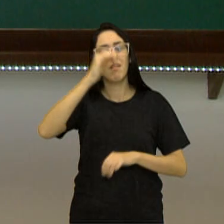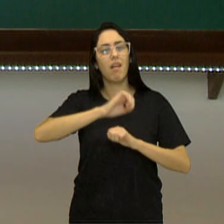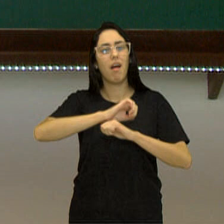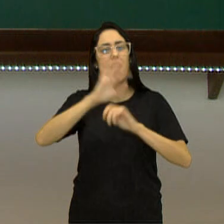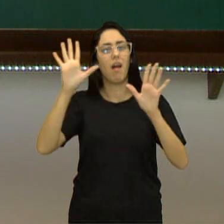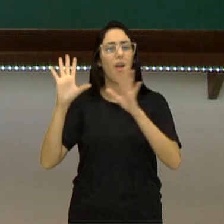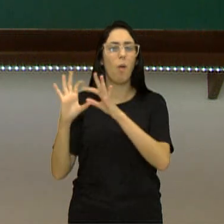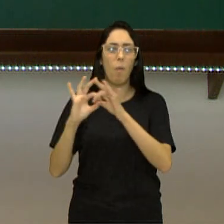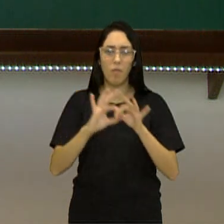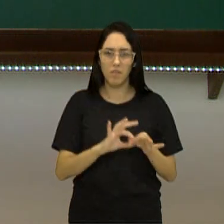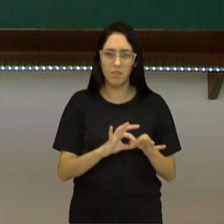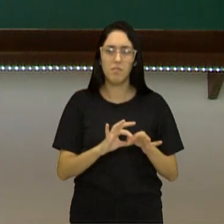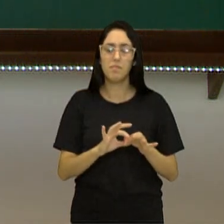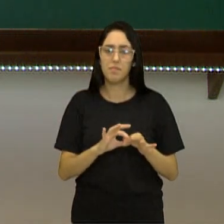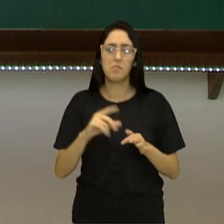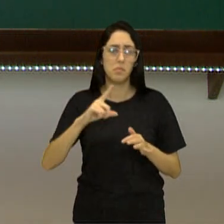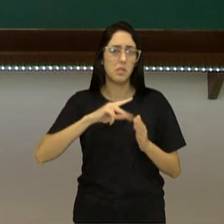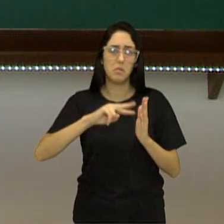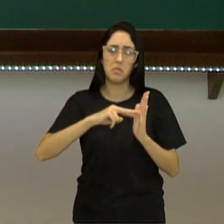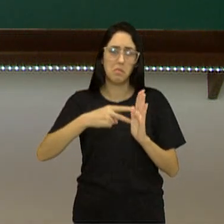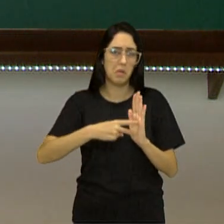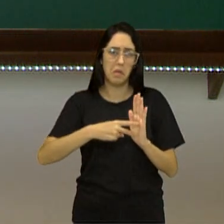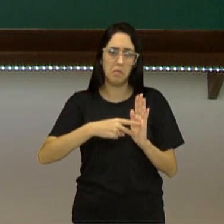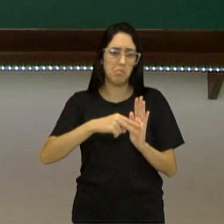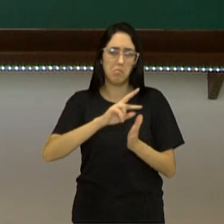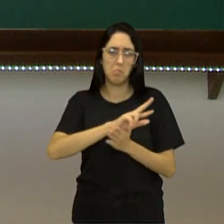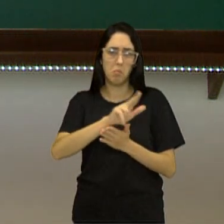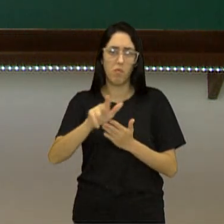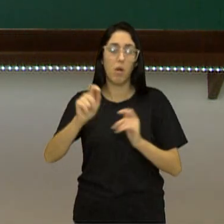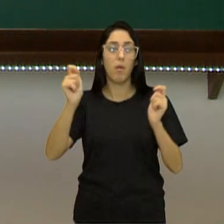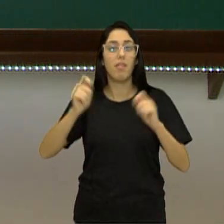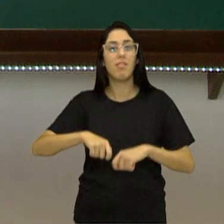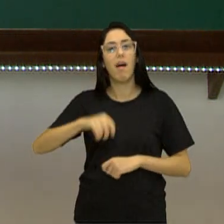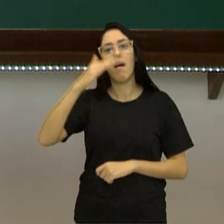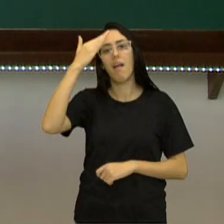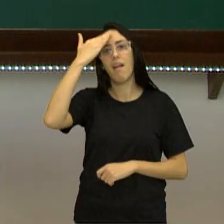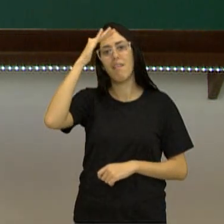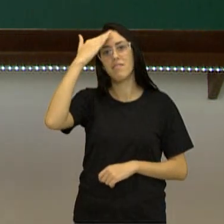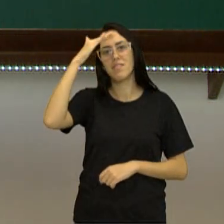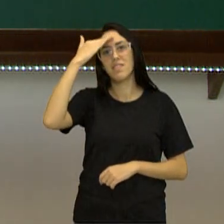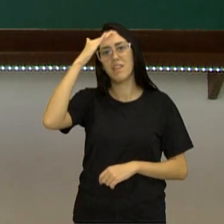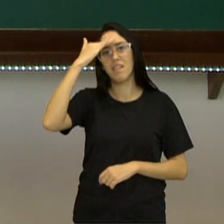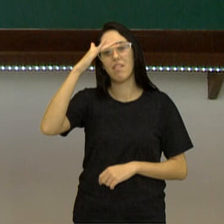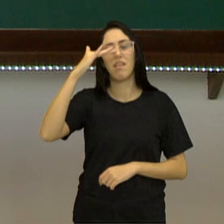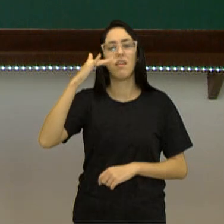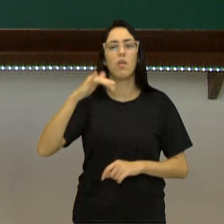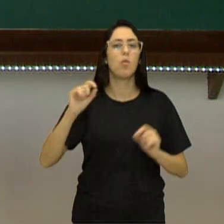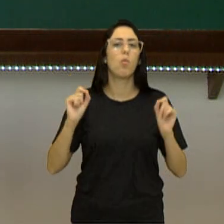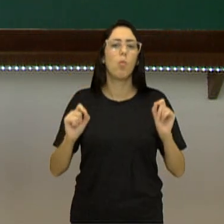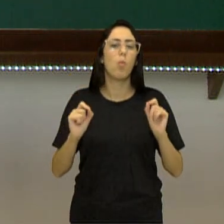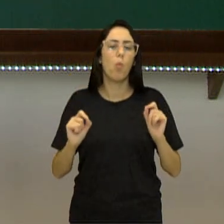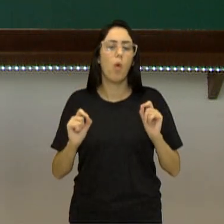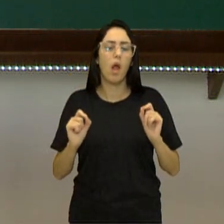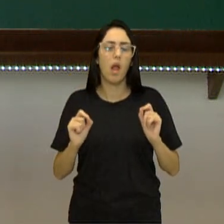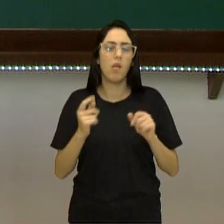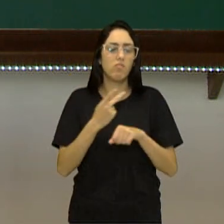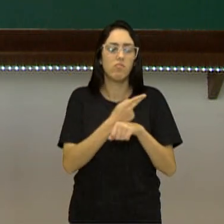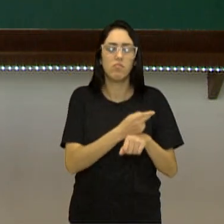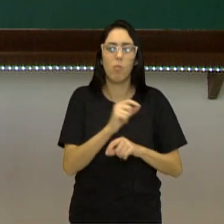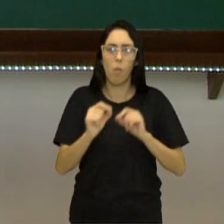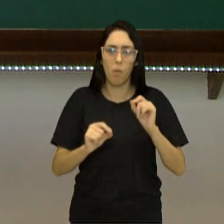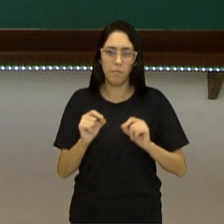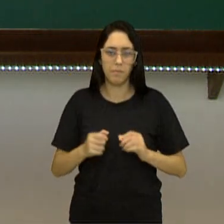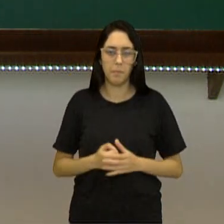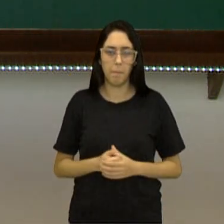vezes. Então, é um significado a mais ali, ajuda você a compreender aquela ideia que você está procurando. Os